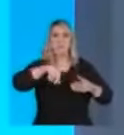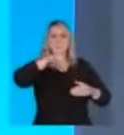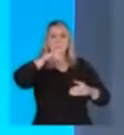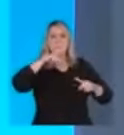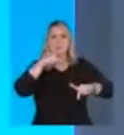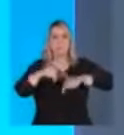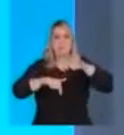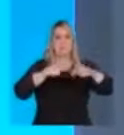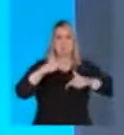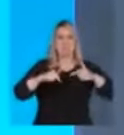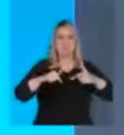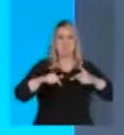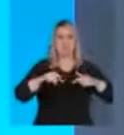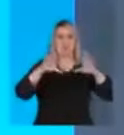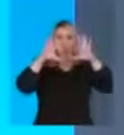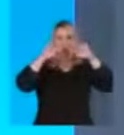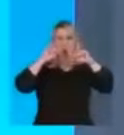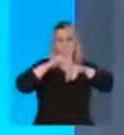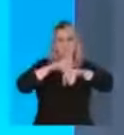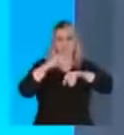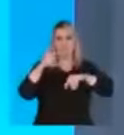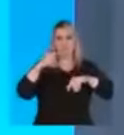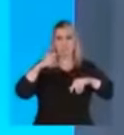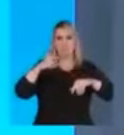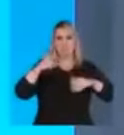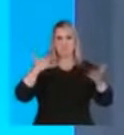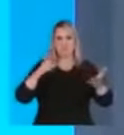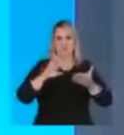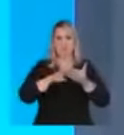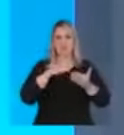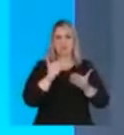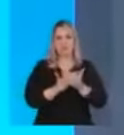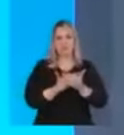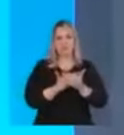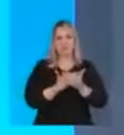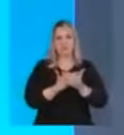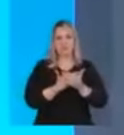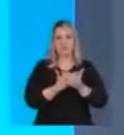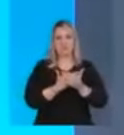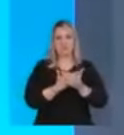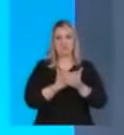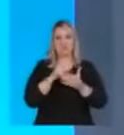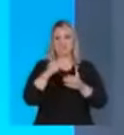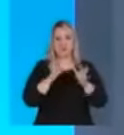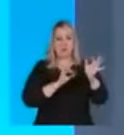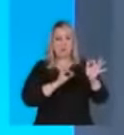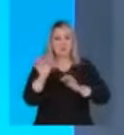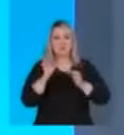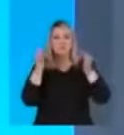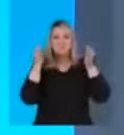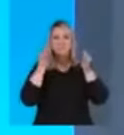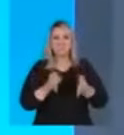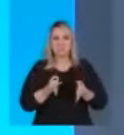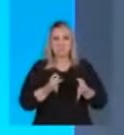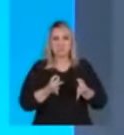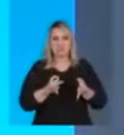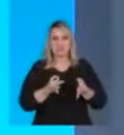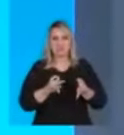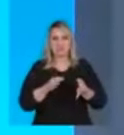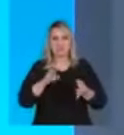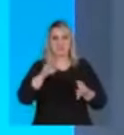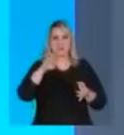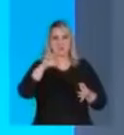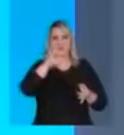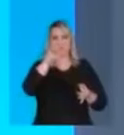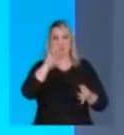trabalhadoras creche com horário noturno escolas que não passam nem por perto de um projeto ideal que é voltar o projeto brisol